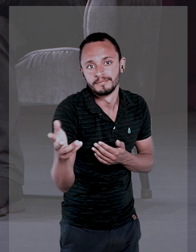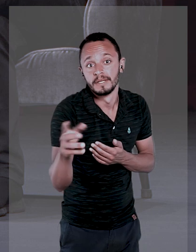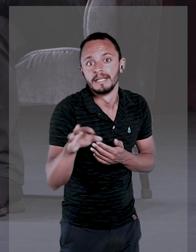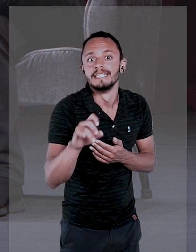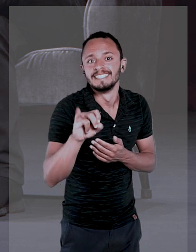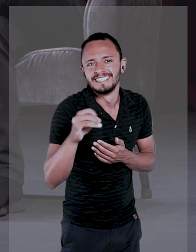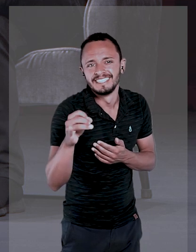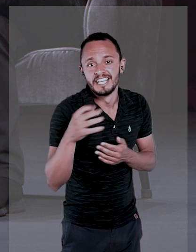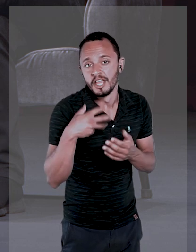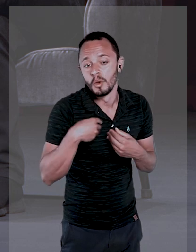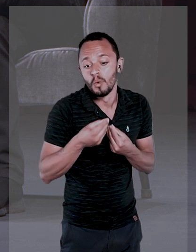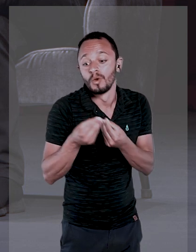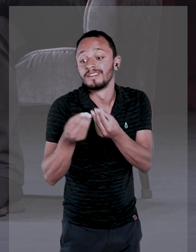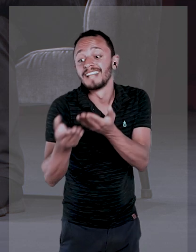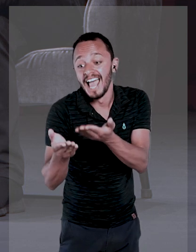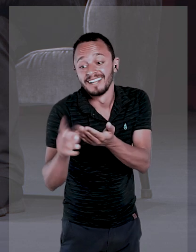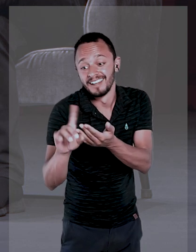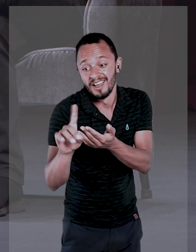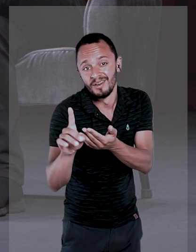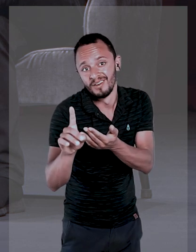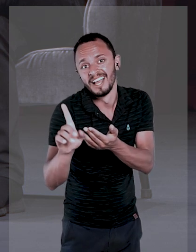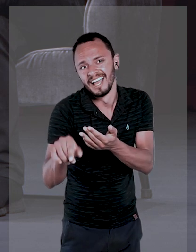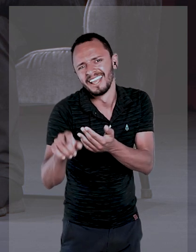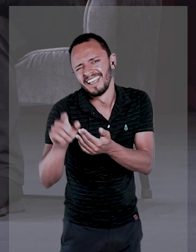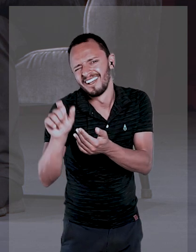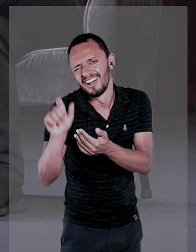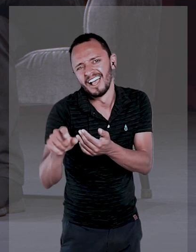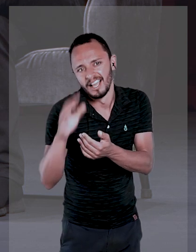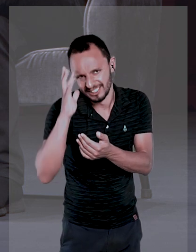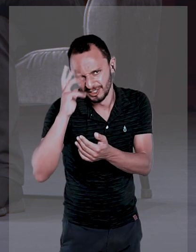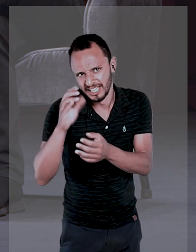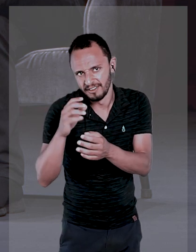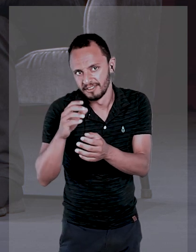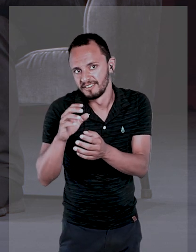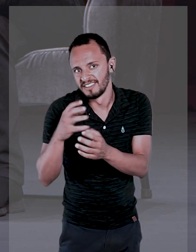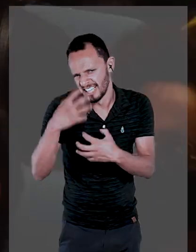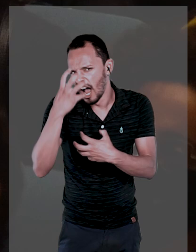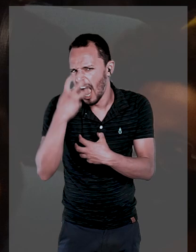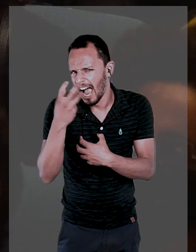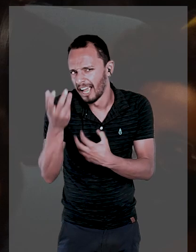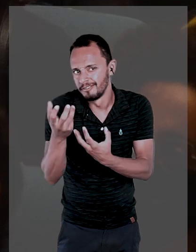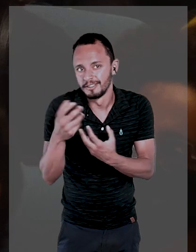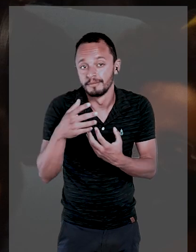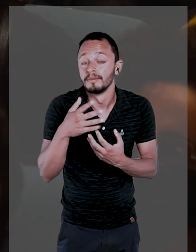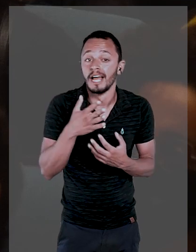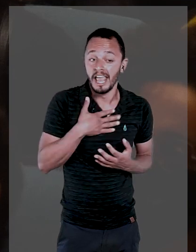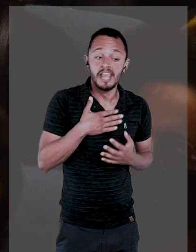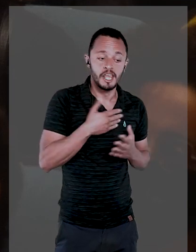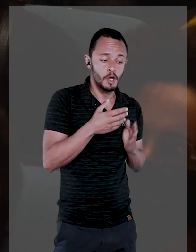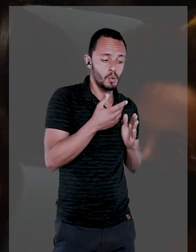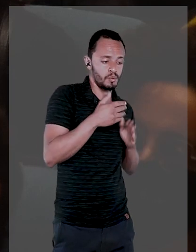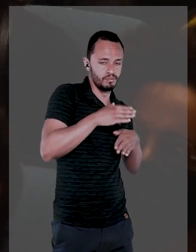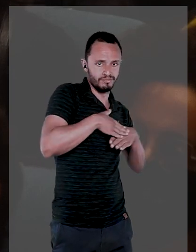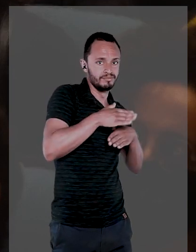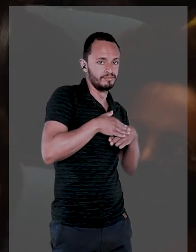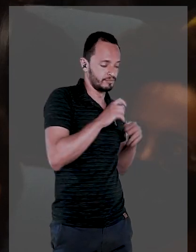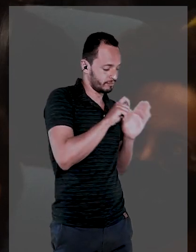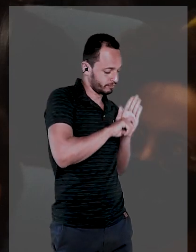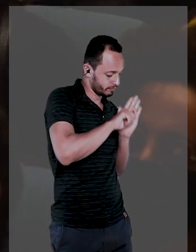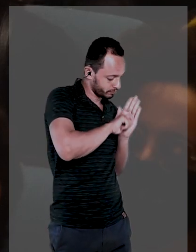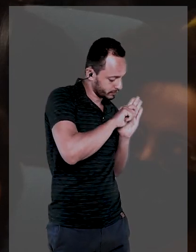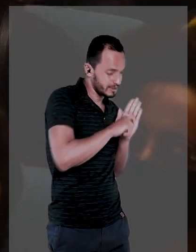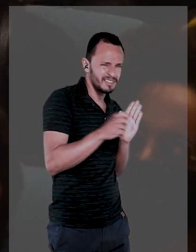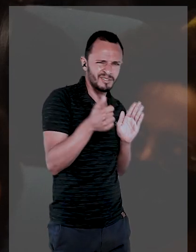alguns desenhos para pessoas amigas que deixariam de falar comigo se eu não deixasse um desenho com elas. Mas eu consegui